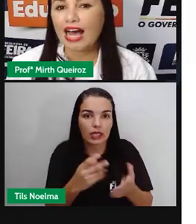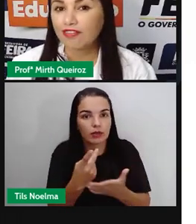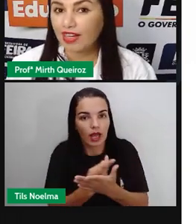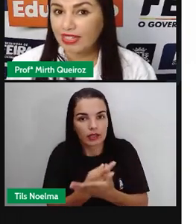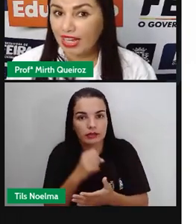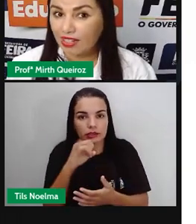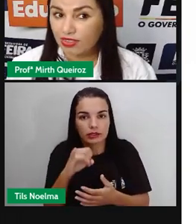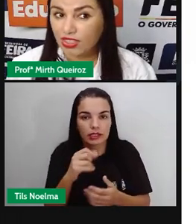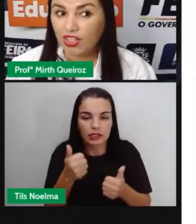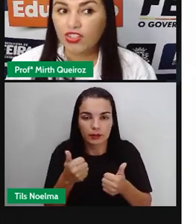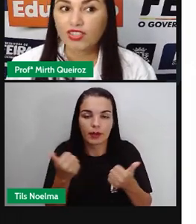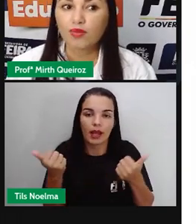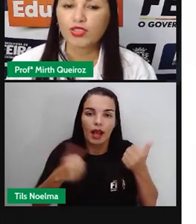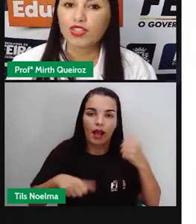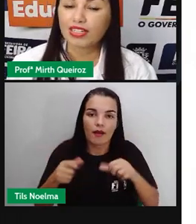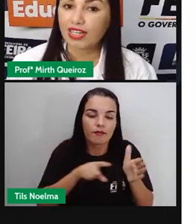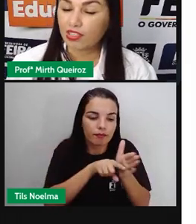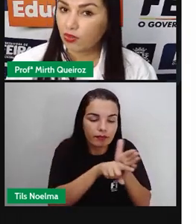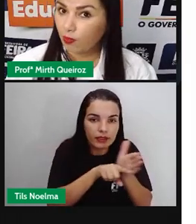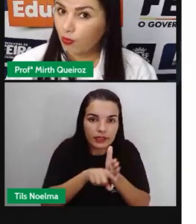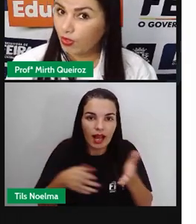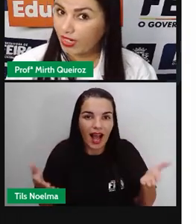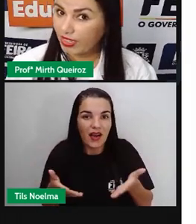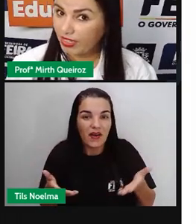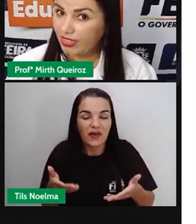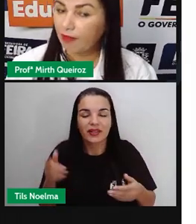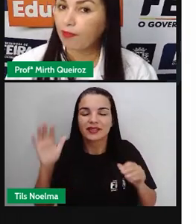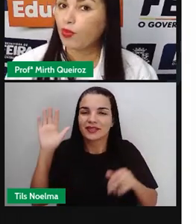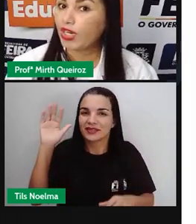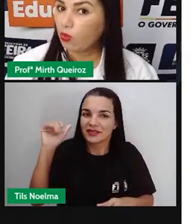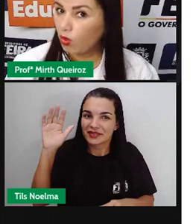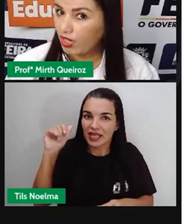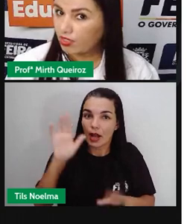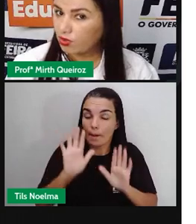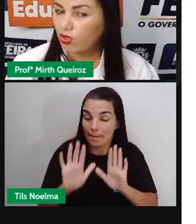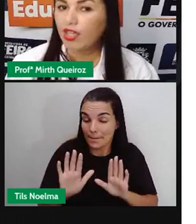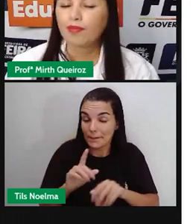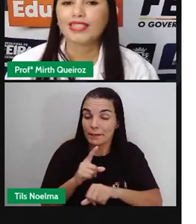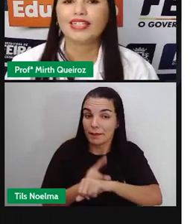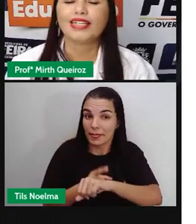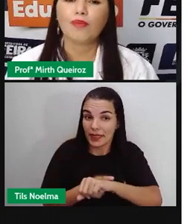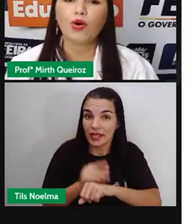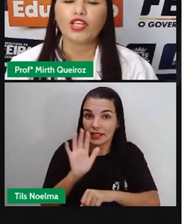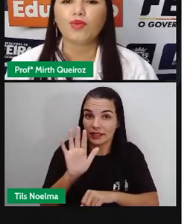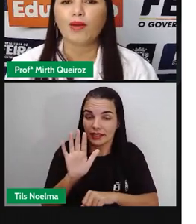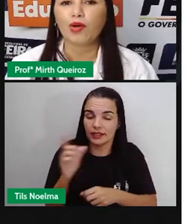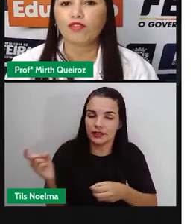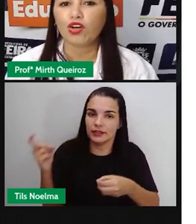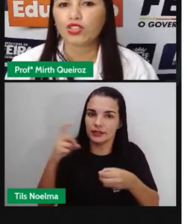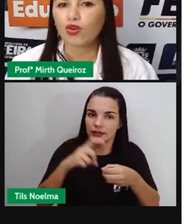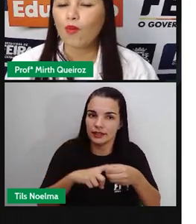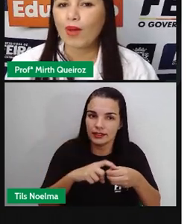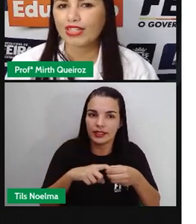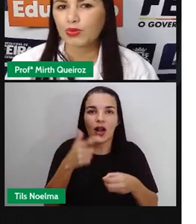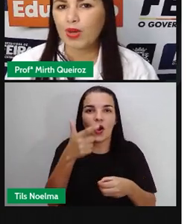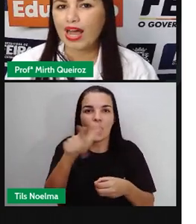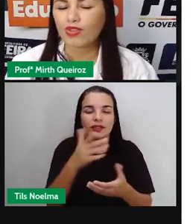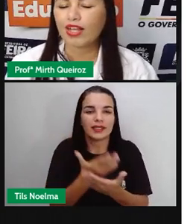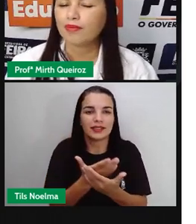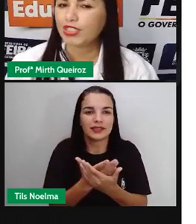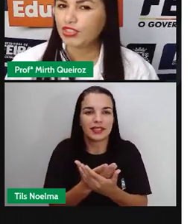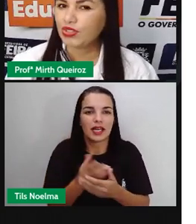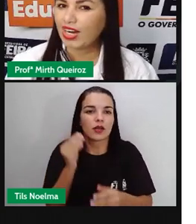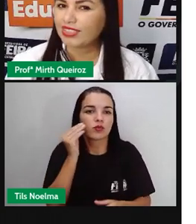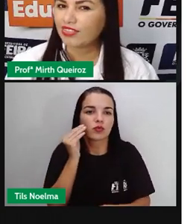possa assim avaliar os nós vamos ficando por aqui né por enquanto mas daqui a pouquinho lá pro volta com